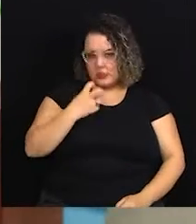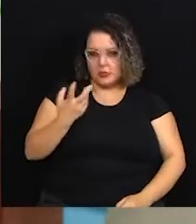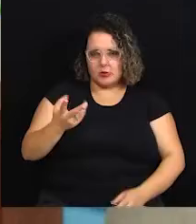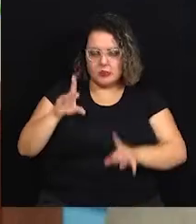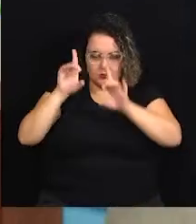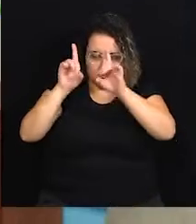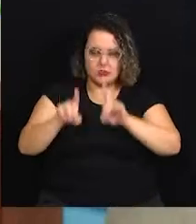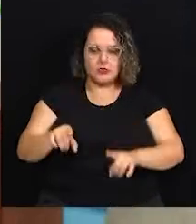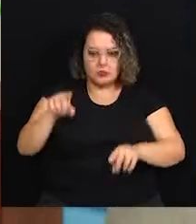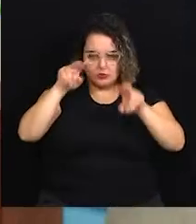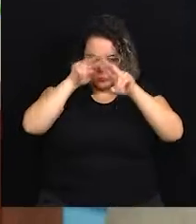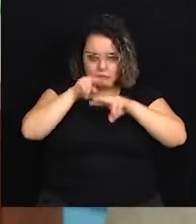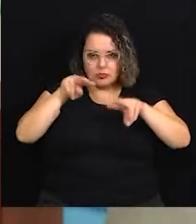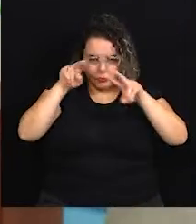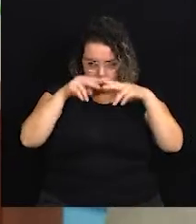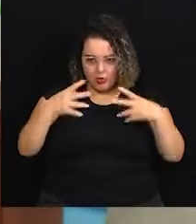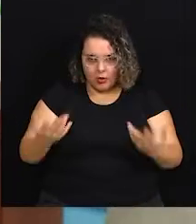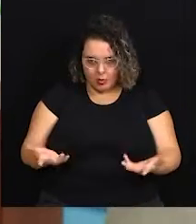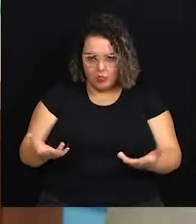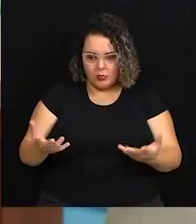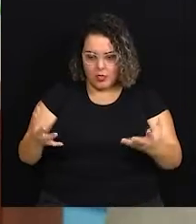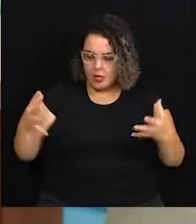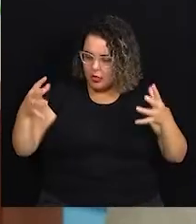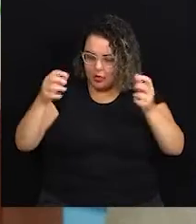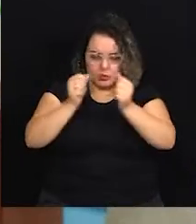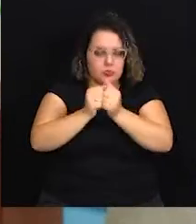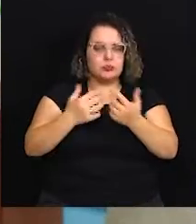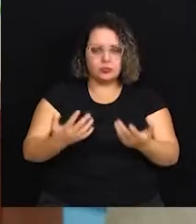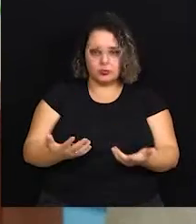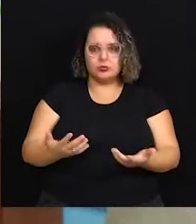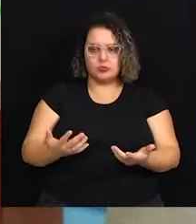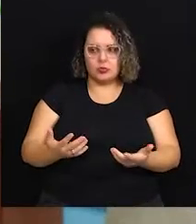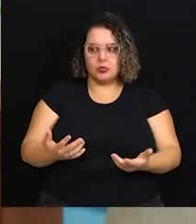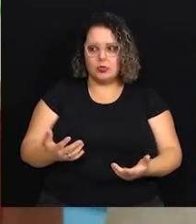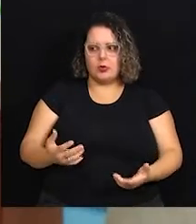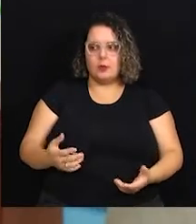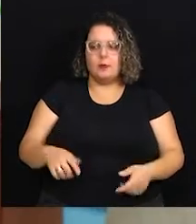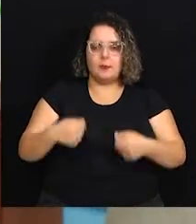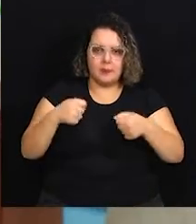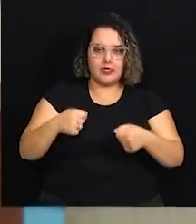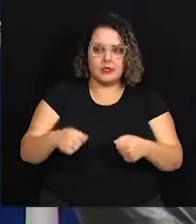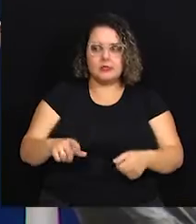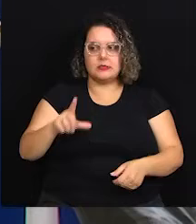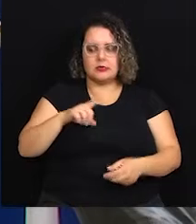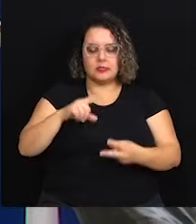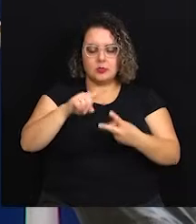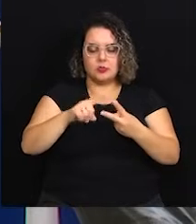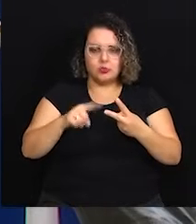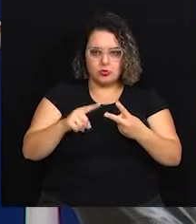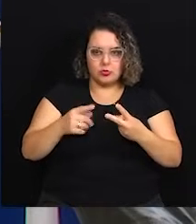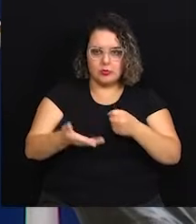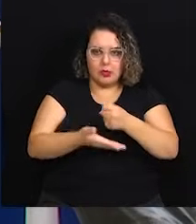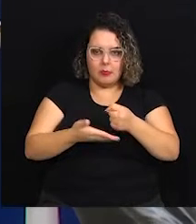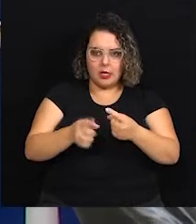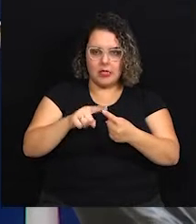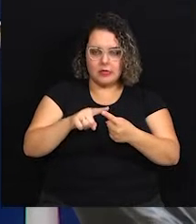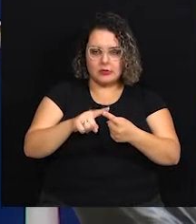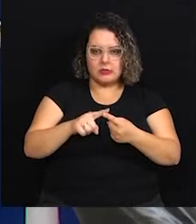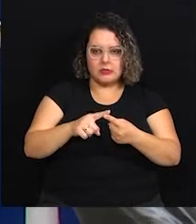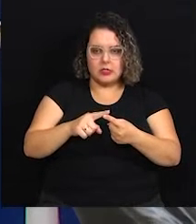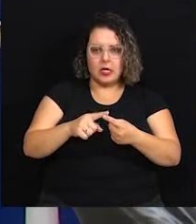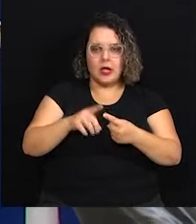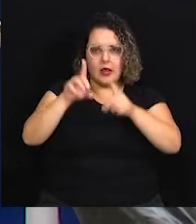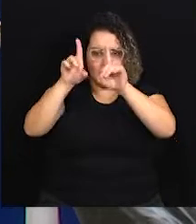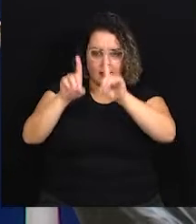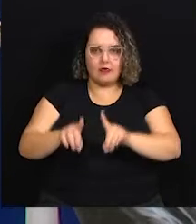cruzamento, mas desde que nesse cruzamento esteja a visual ou a auditiva. E você comentou que